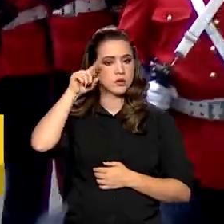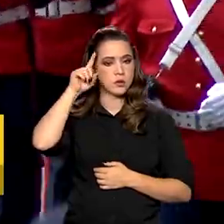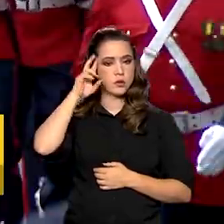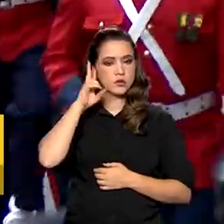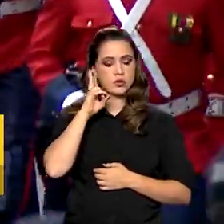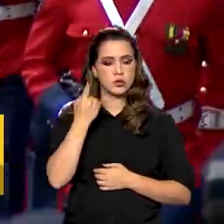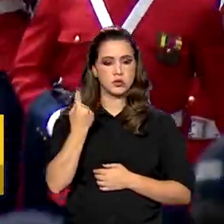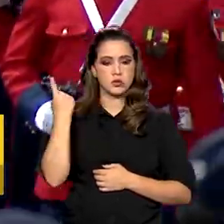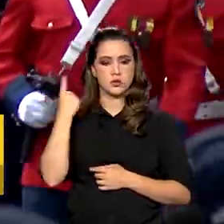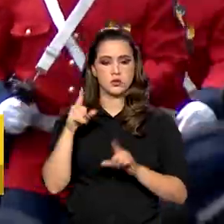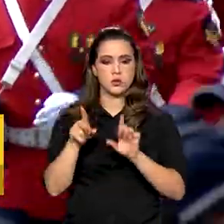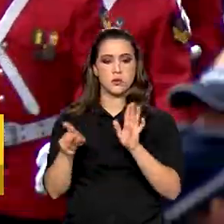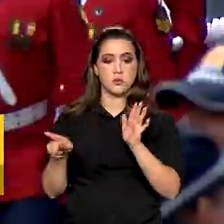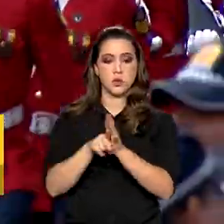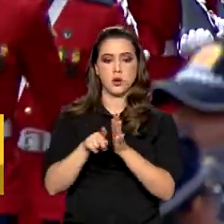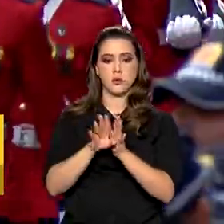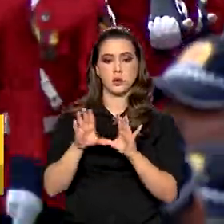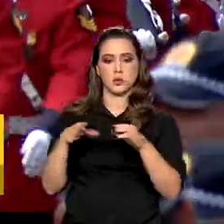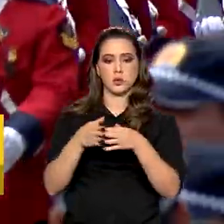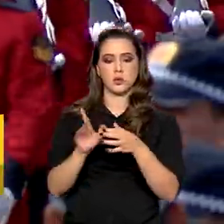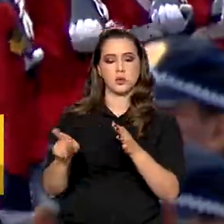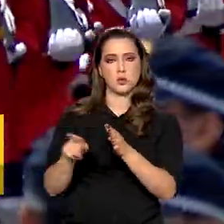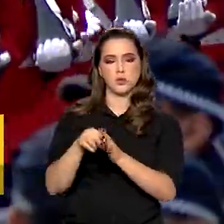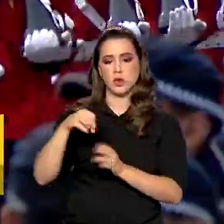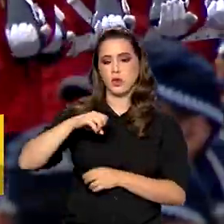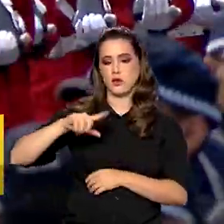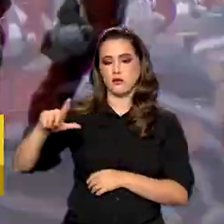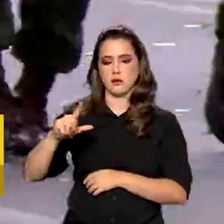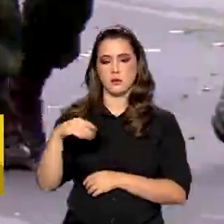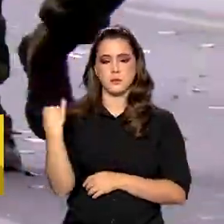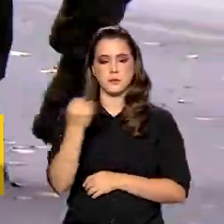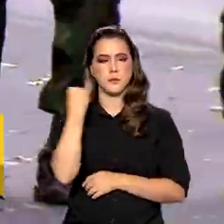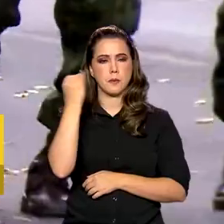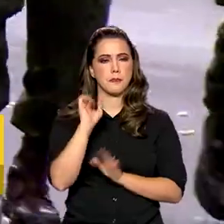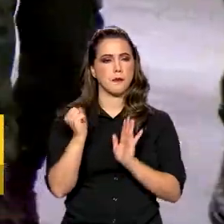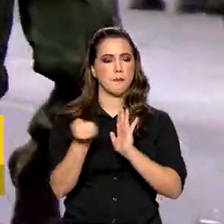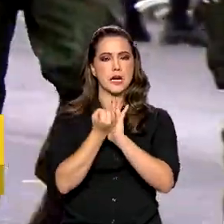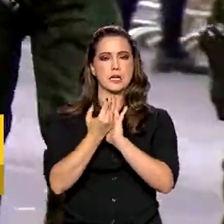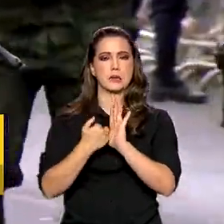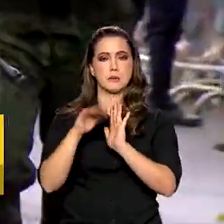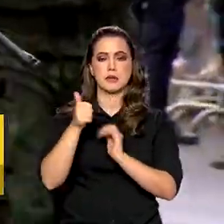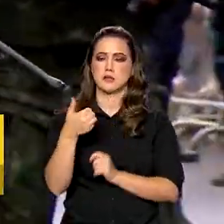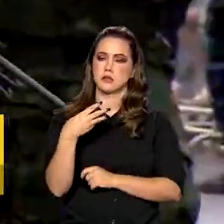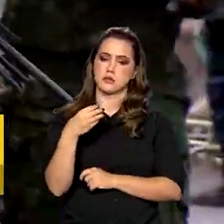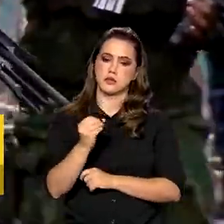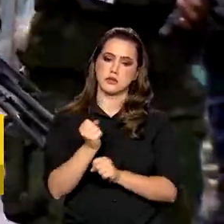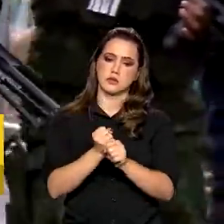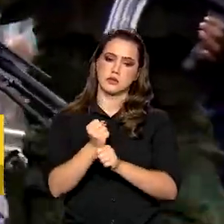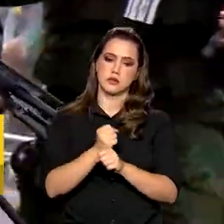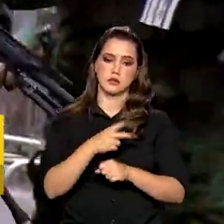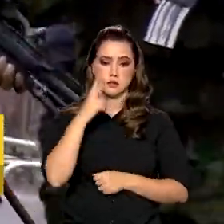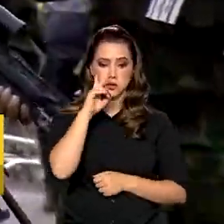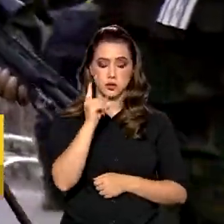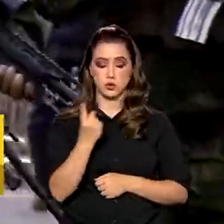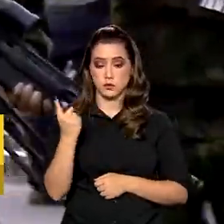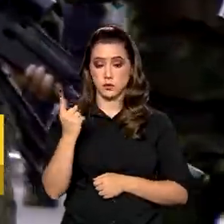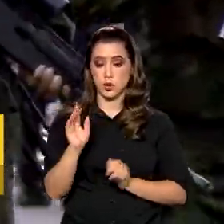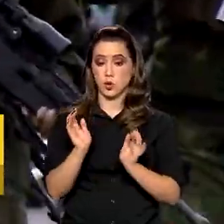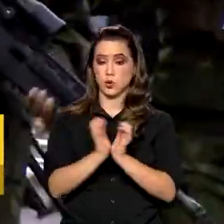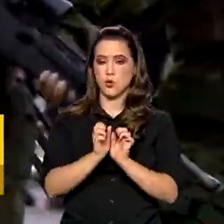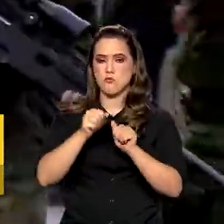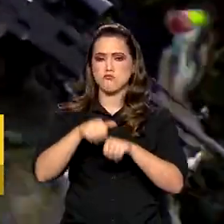é uma característica dos fuzileiros navais. É um símbolo que tem mais de 130 anos. Aí se aproximando também a